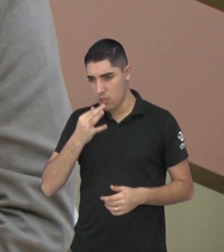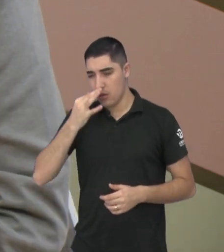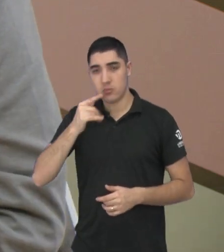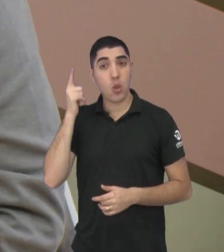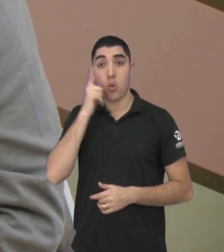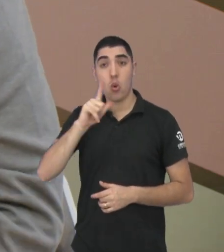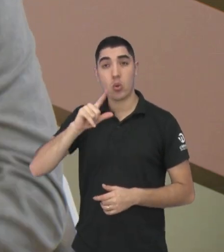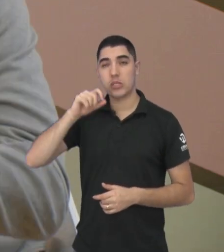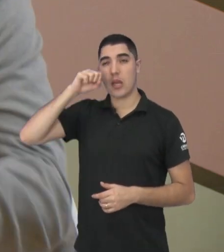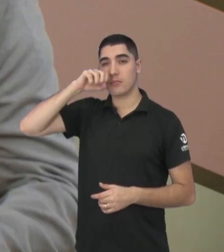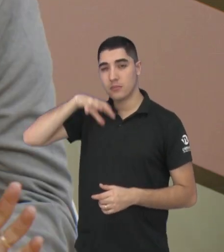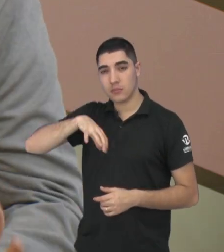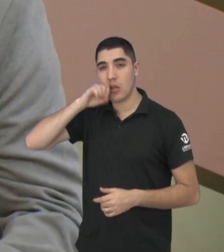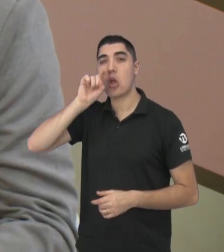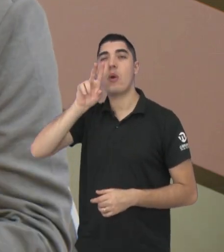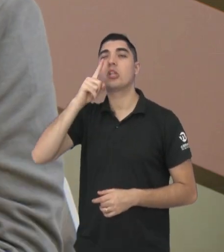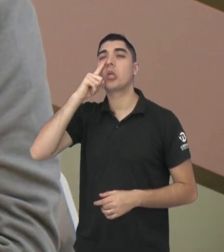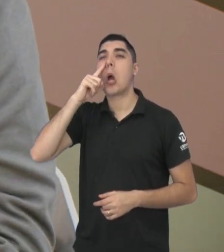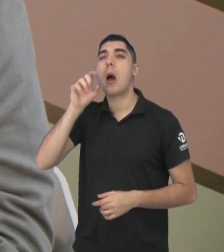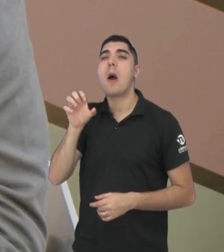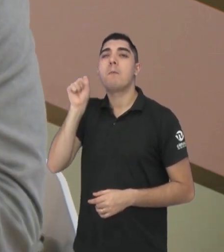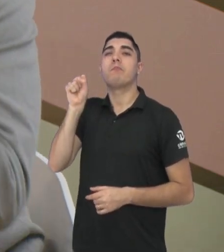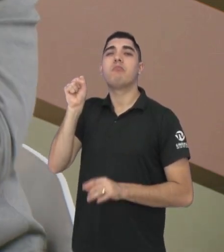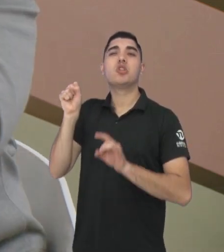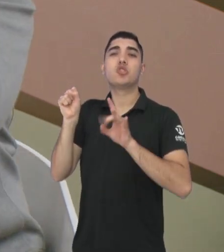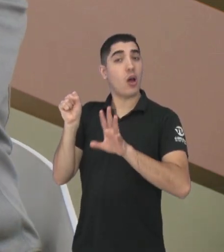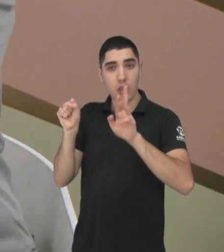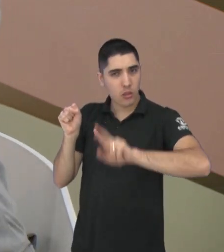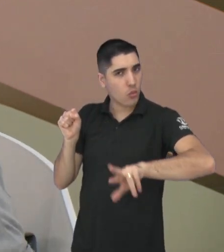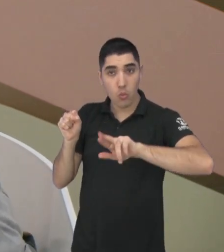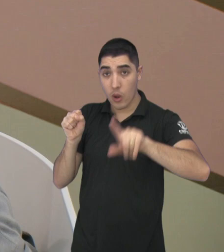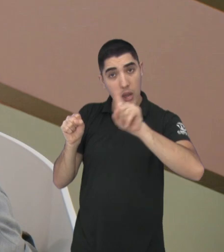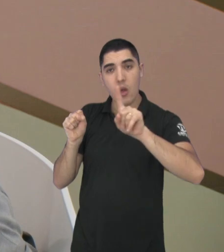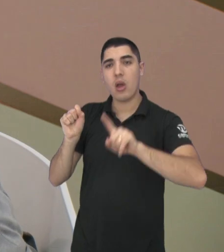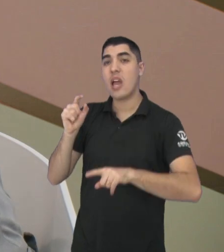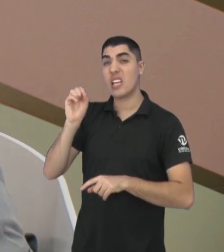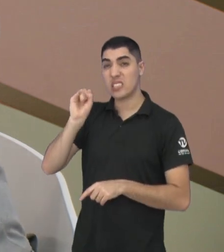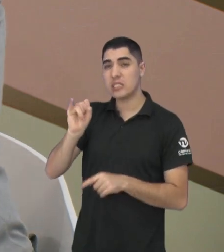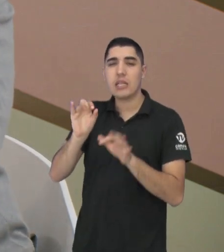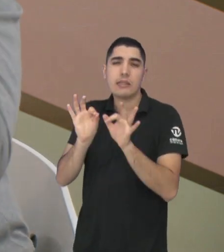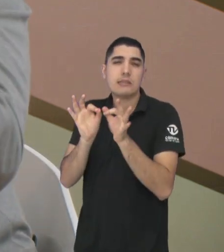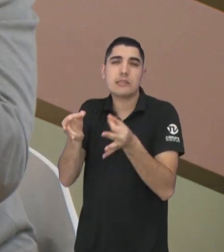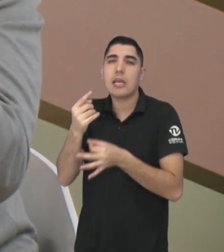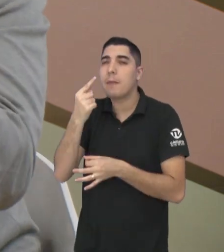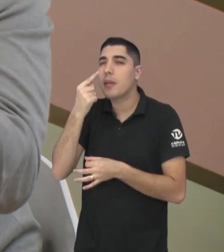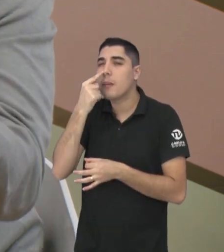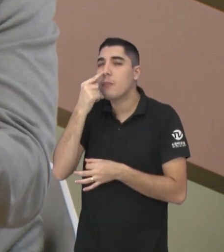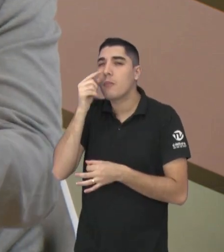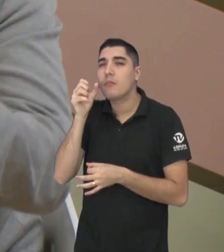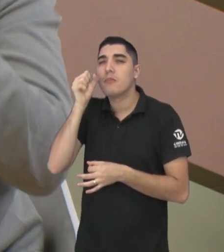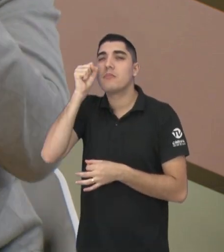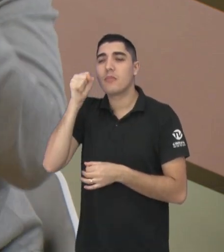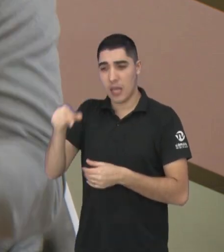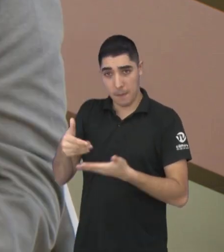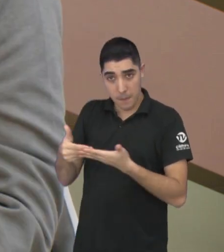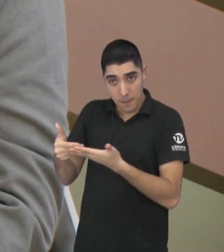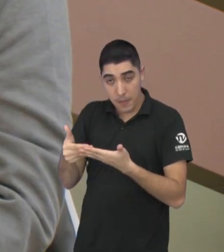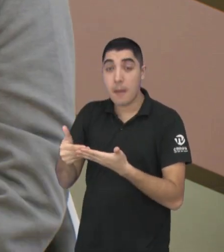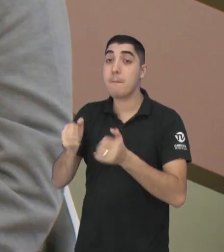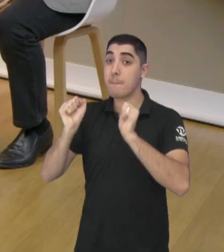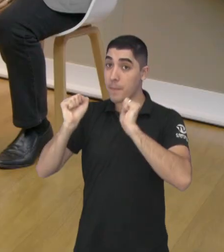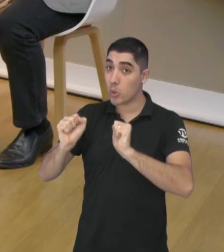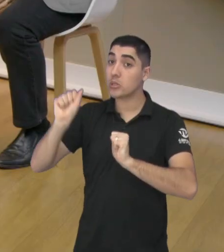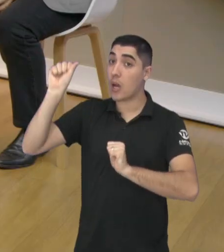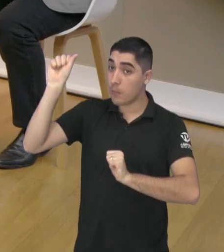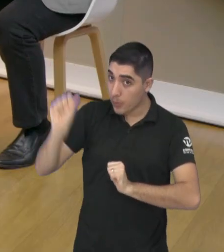E desconforto respiratório não é nariz entupido, não. Nariz entupido, um simples nariz entupido, num bebê pequeno, pode criar